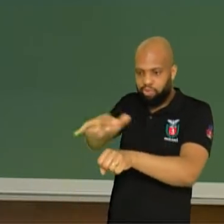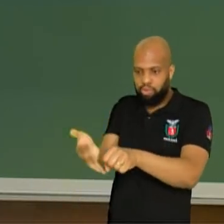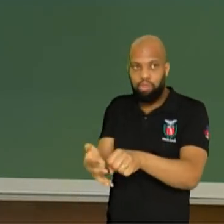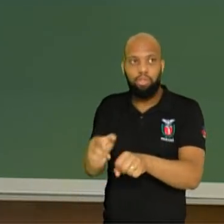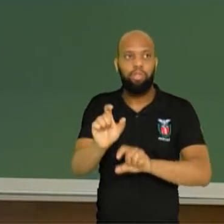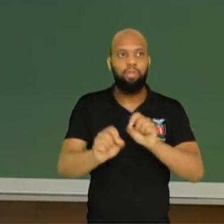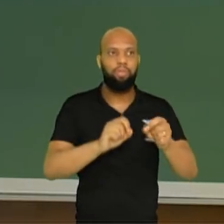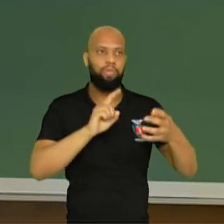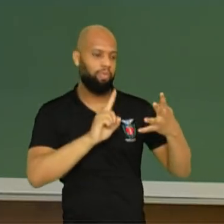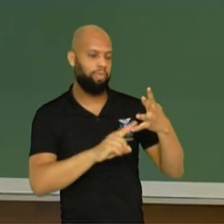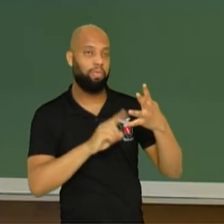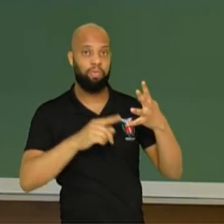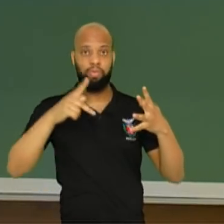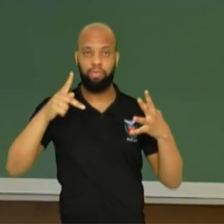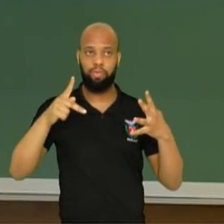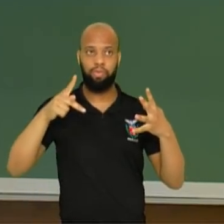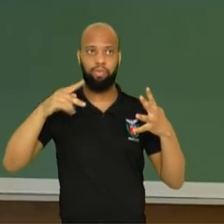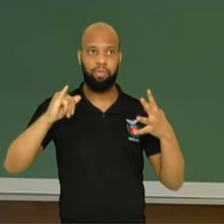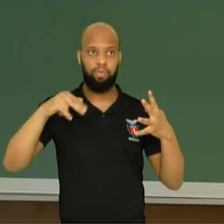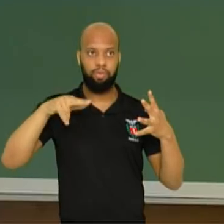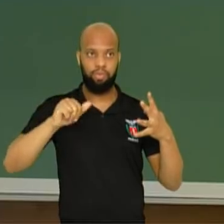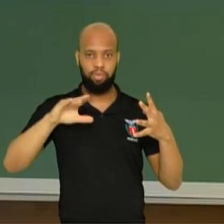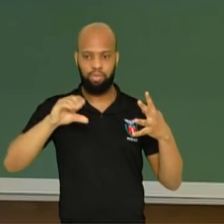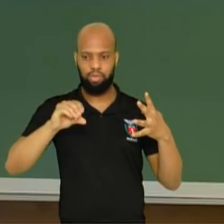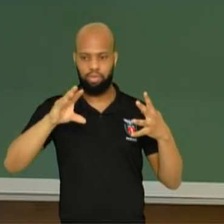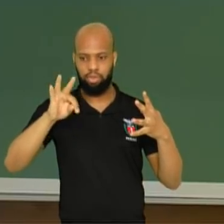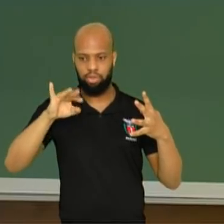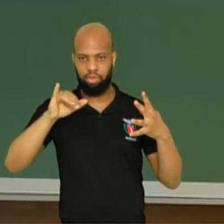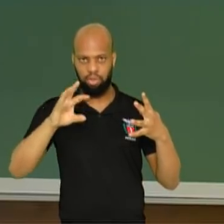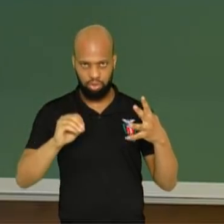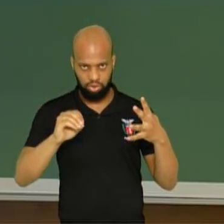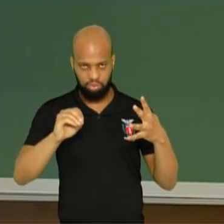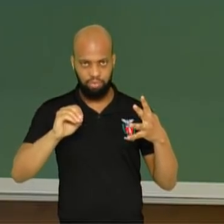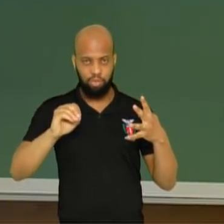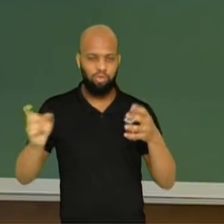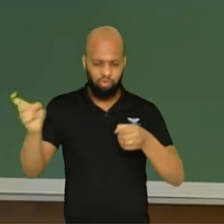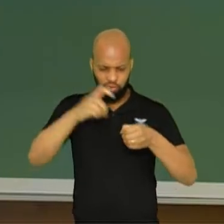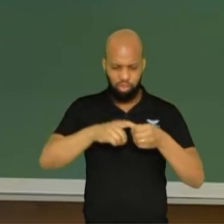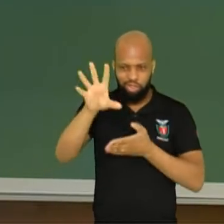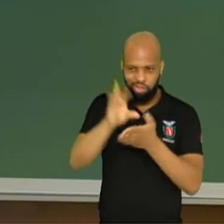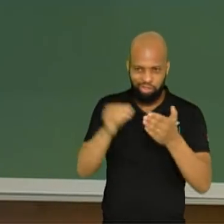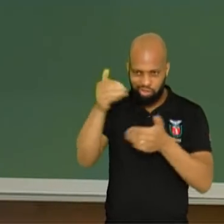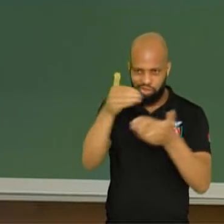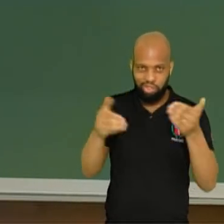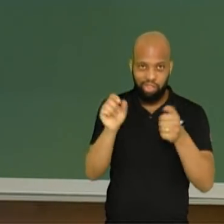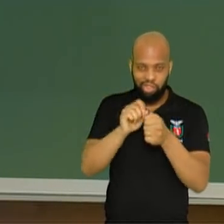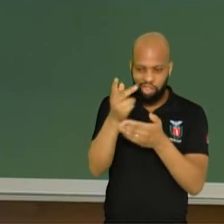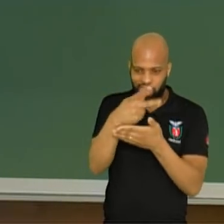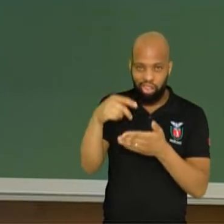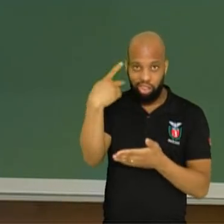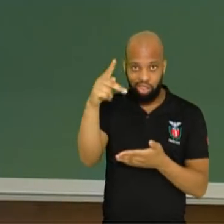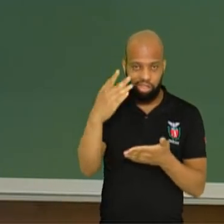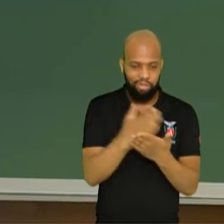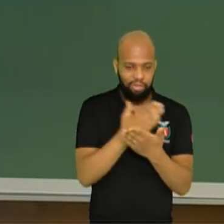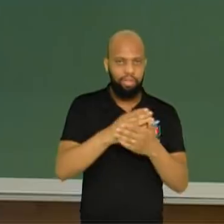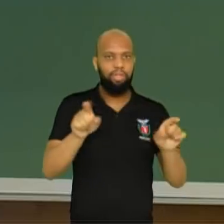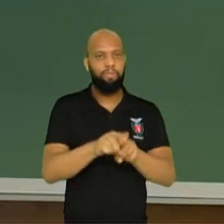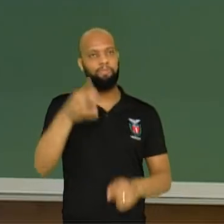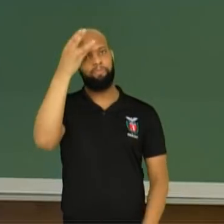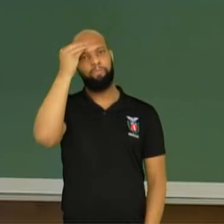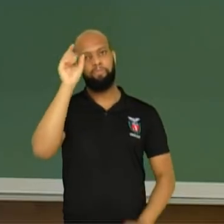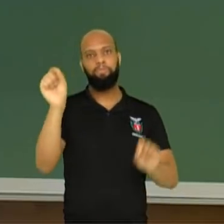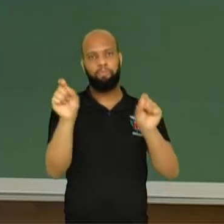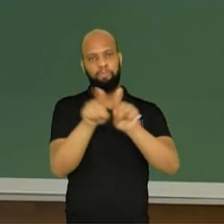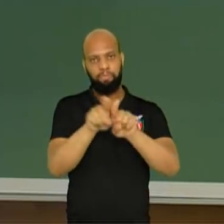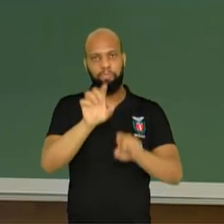o pinacócito, ok? Então volta depois, copia aquele slide, faz aquele desenho bem caprichado no caderno para você memorizar